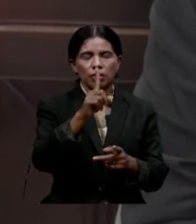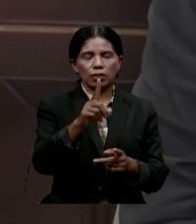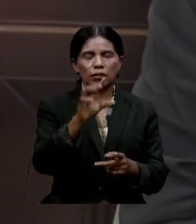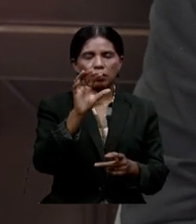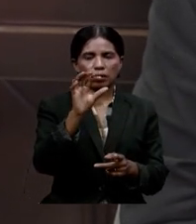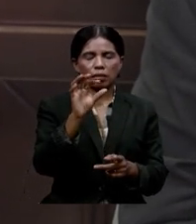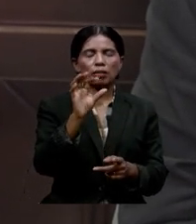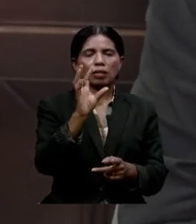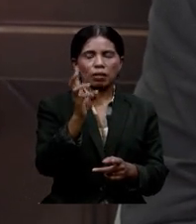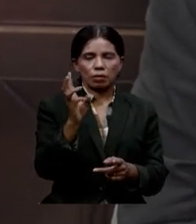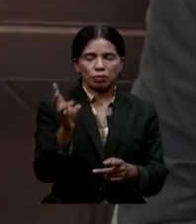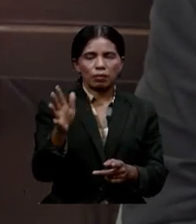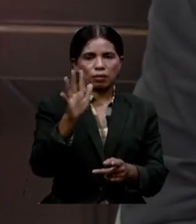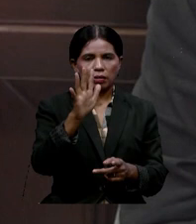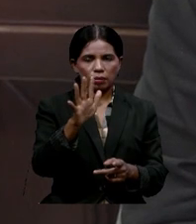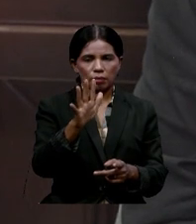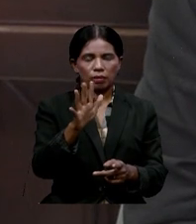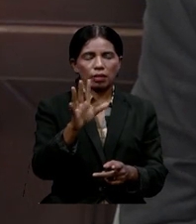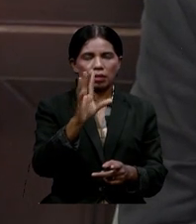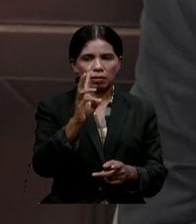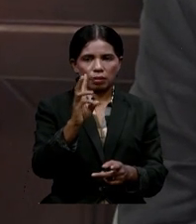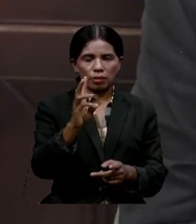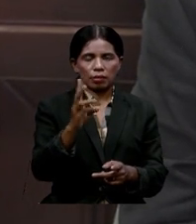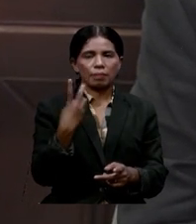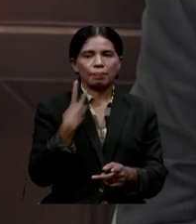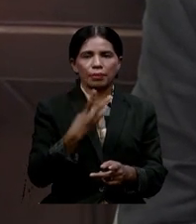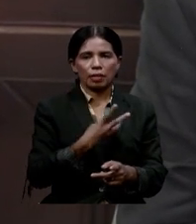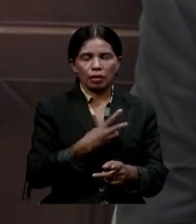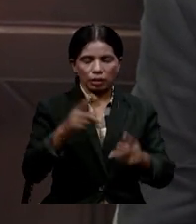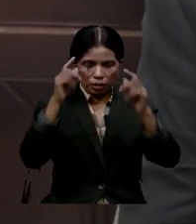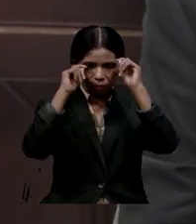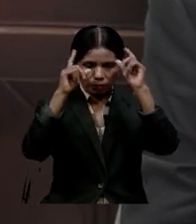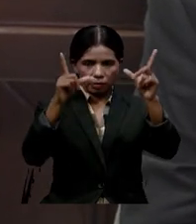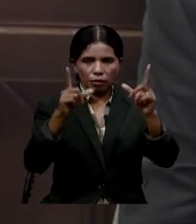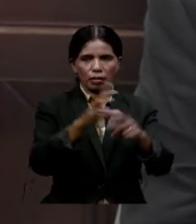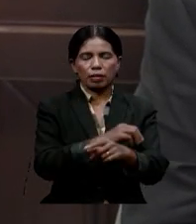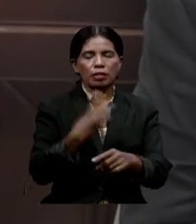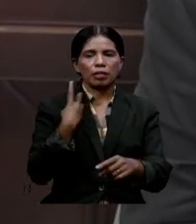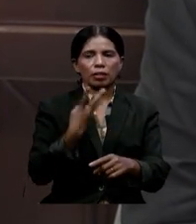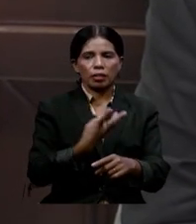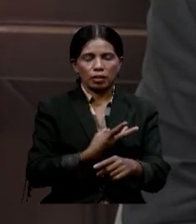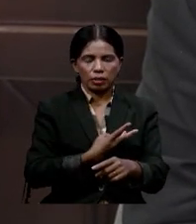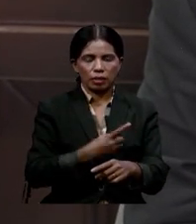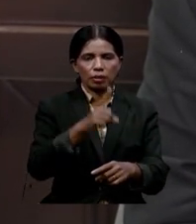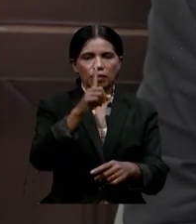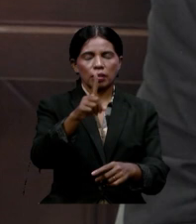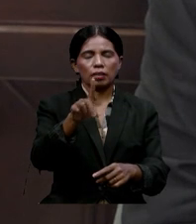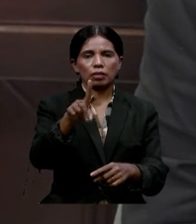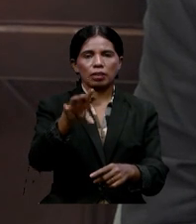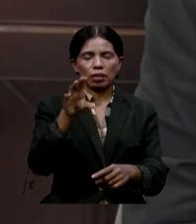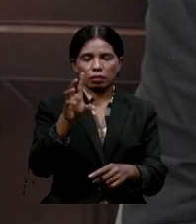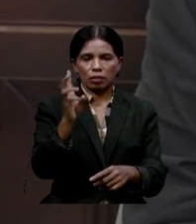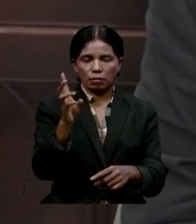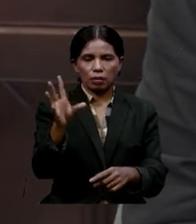165 unen Marokos itu Komor Sulta Komor ini 166 dari kita kita waktu atena